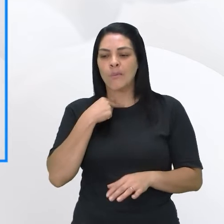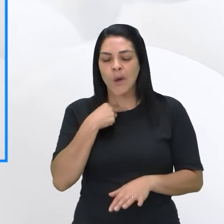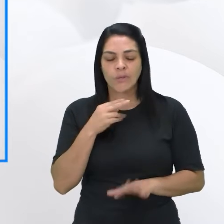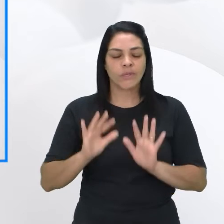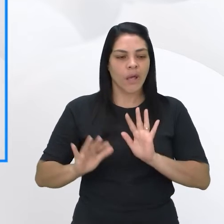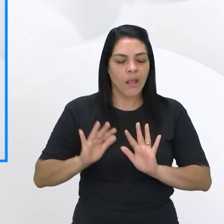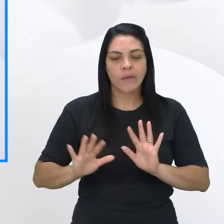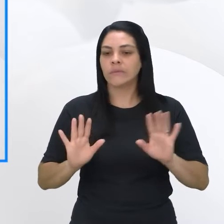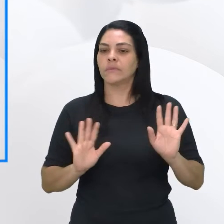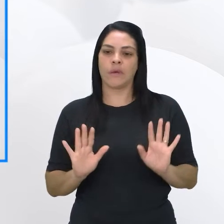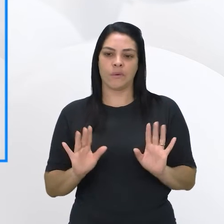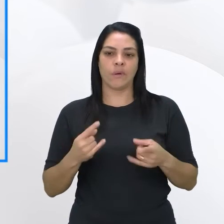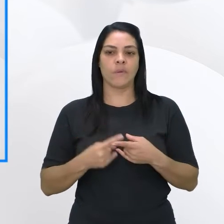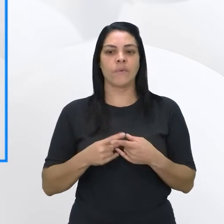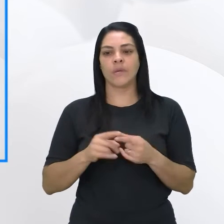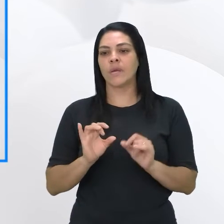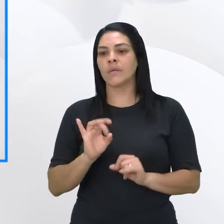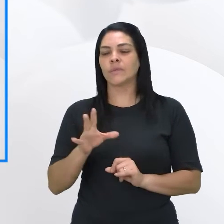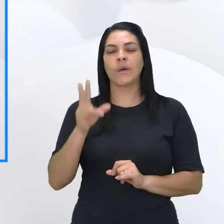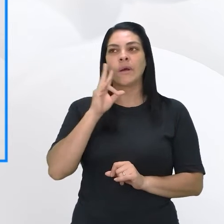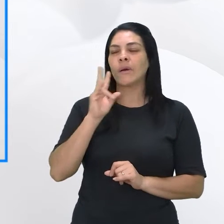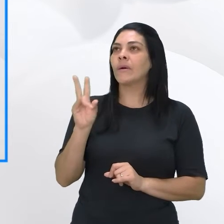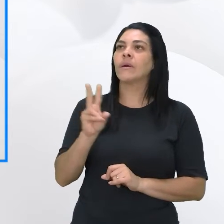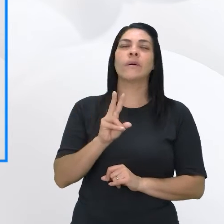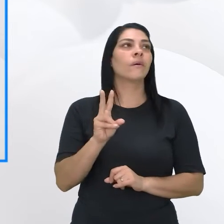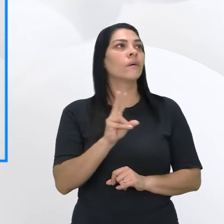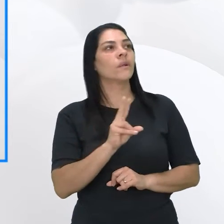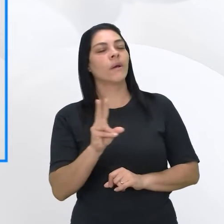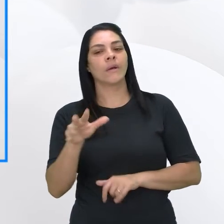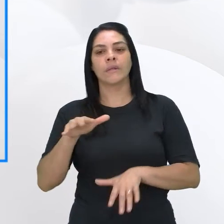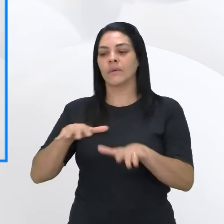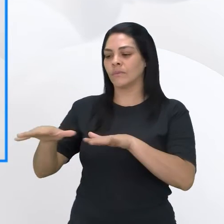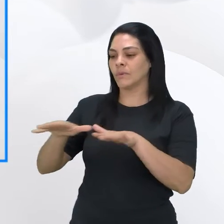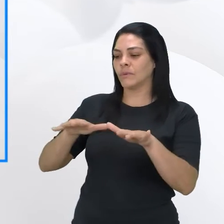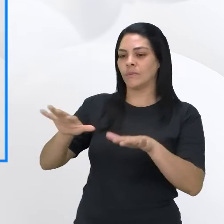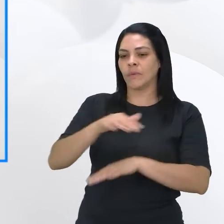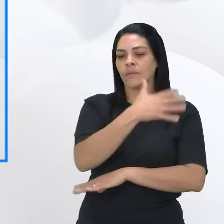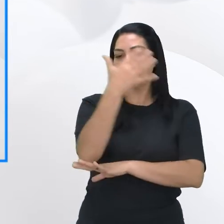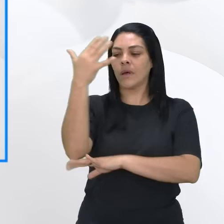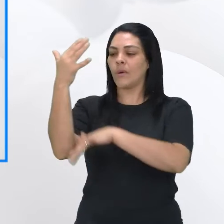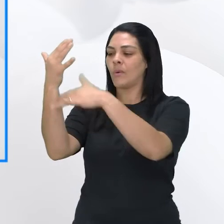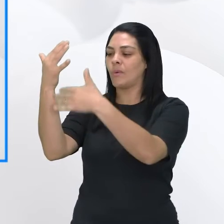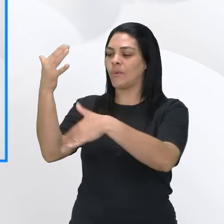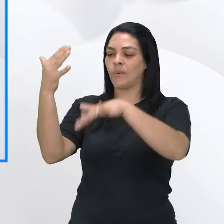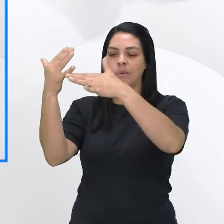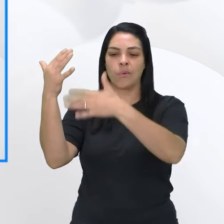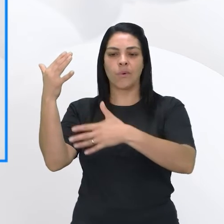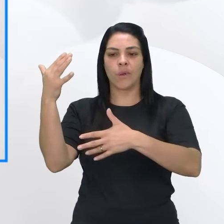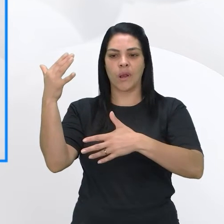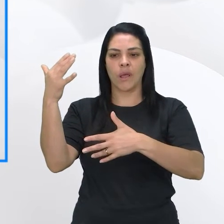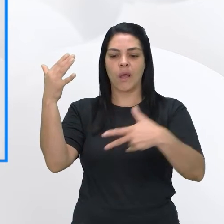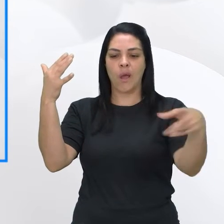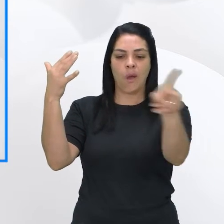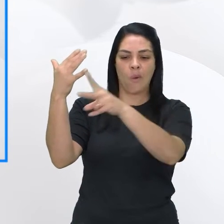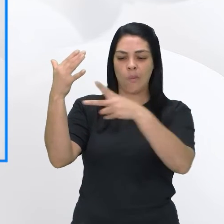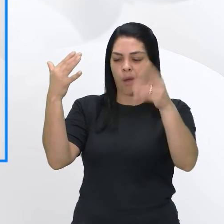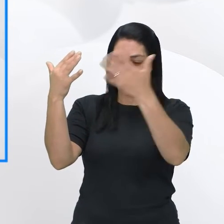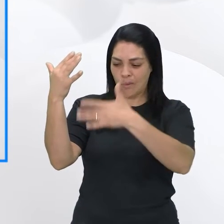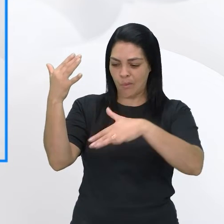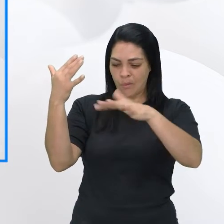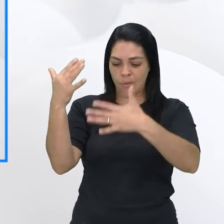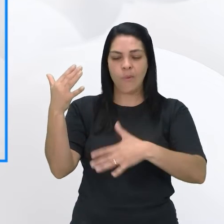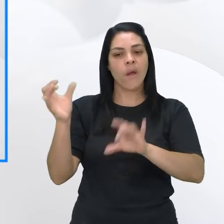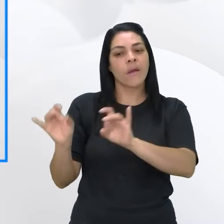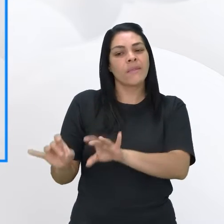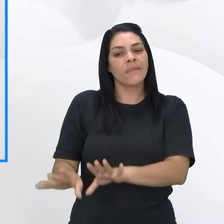grupo. Não, ela está simplesmente olhando ali o movimento de umas folhas que bateu um vento. E a gente deixa também, é